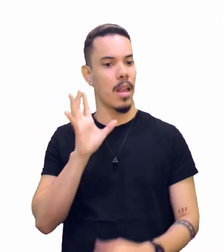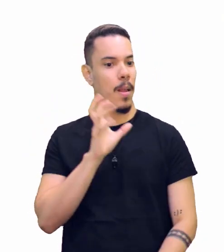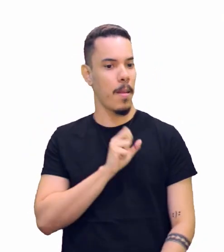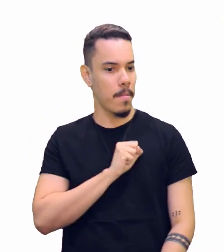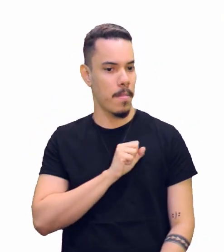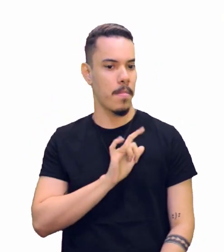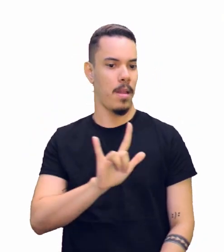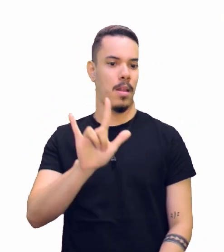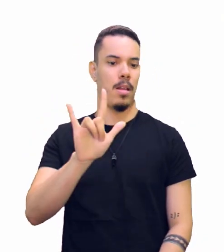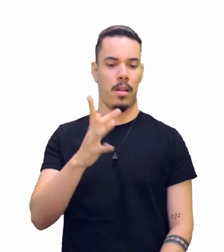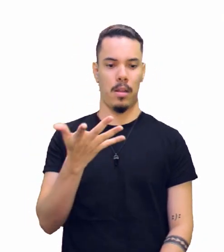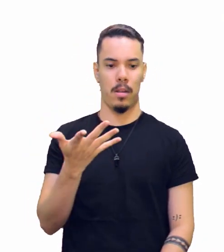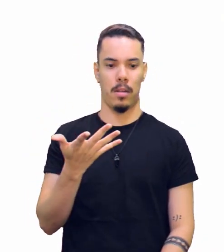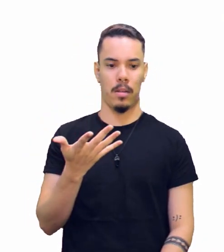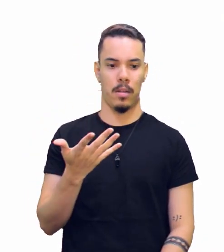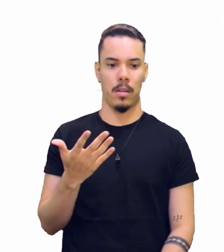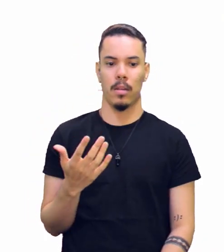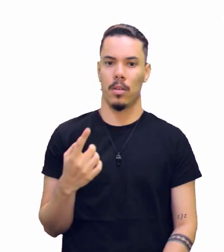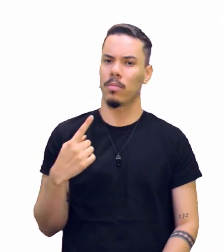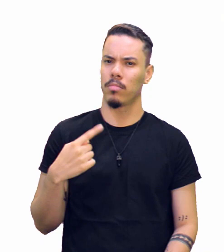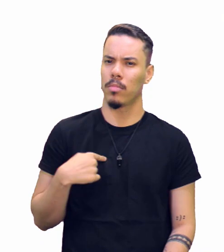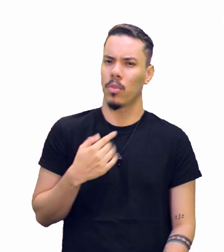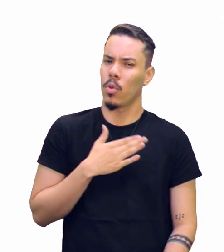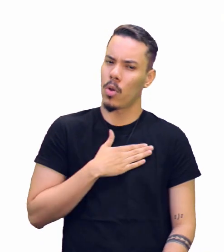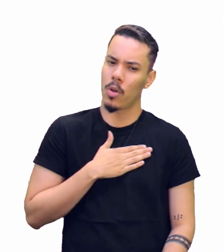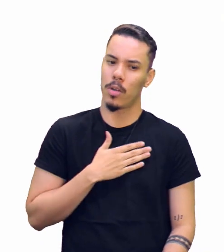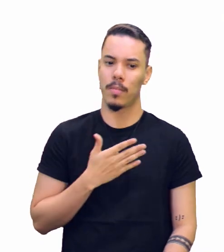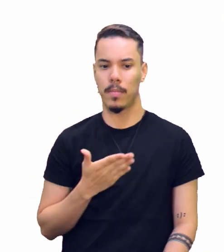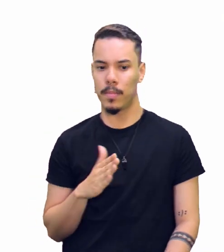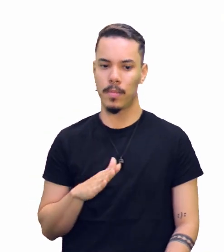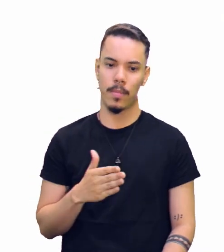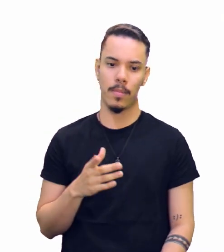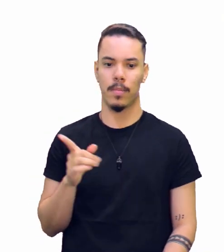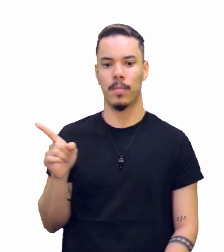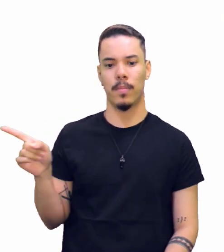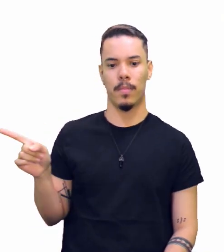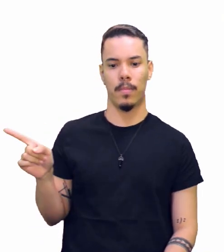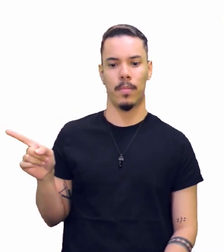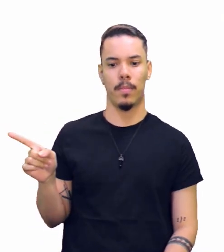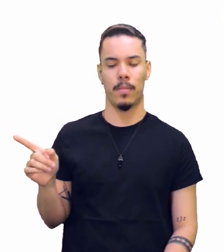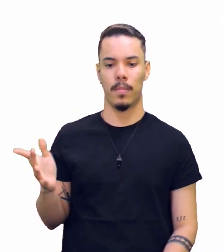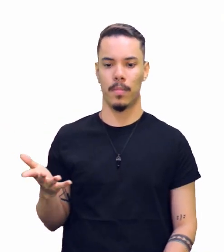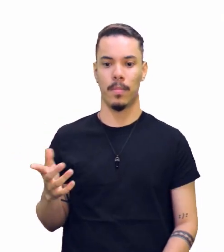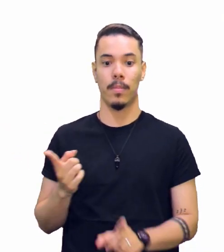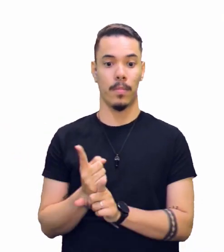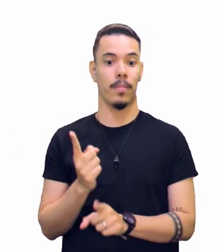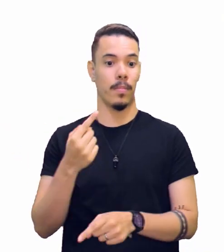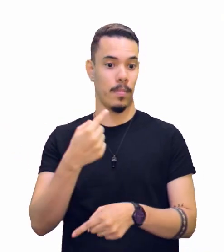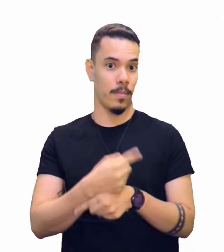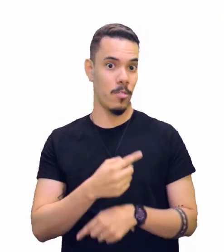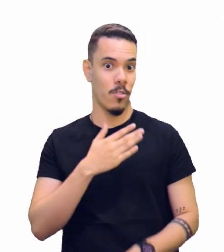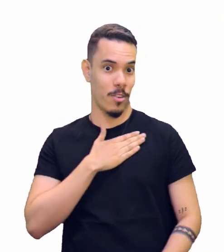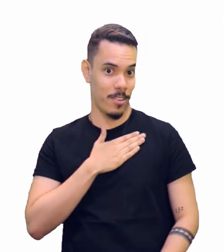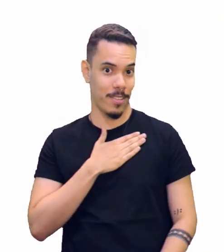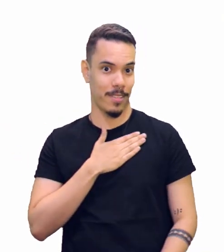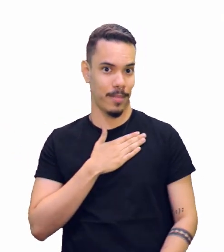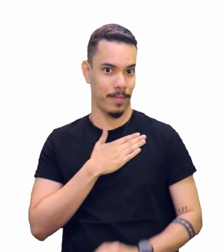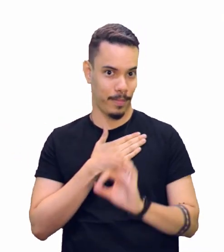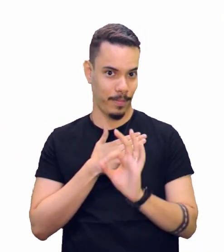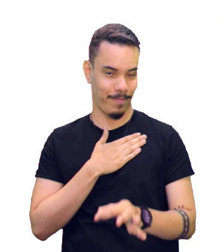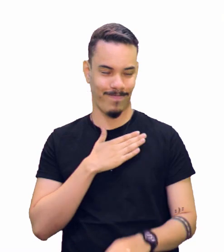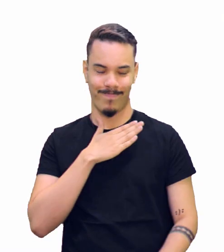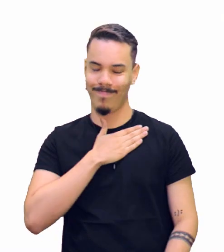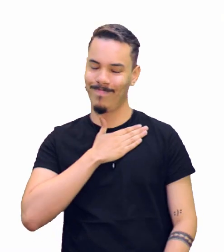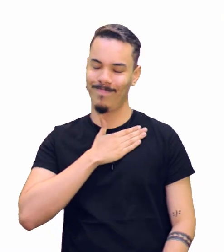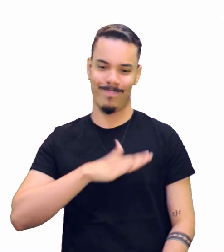Enjoy também é curtir gostar don't or doesn't like é ao contrário de like tá claro né que é